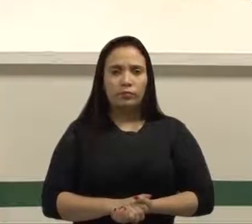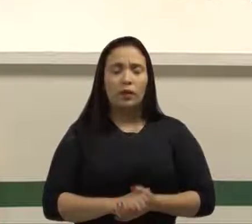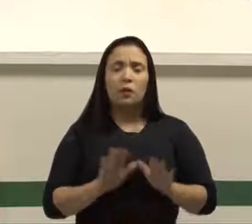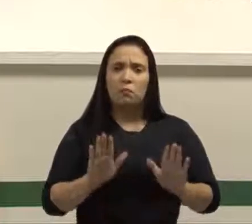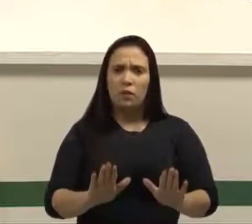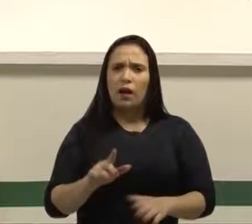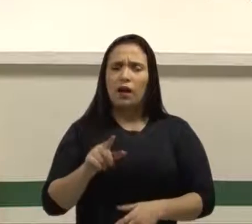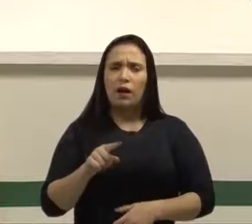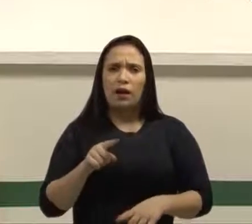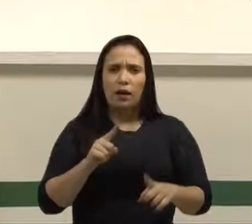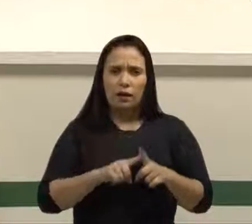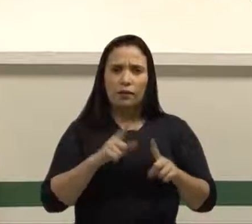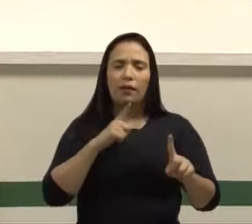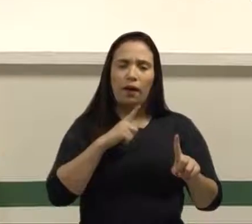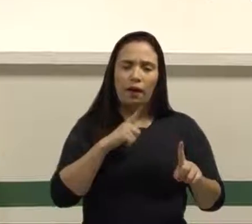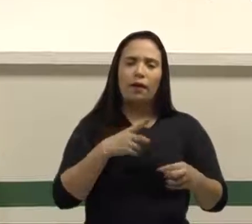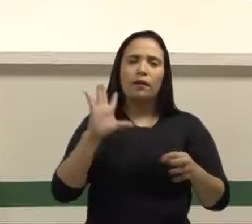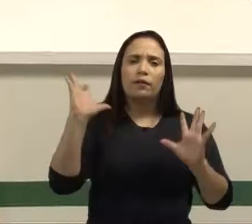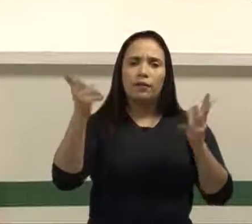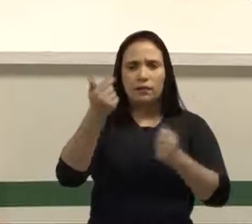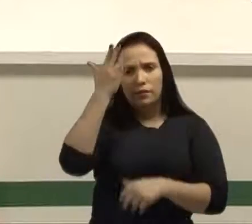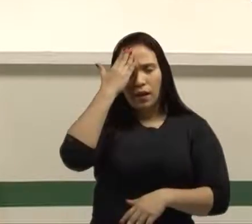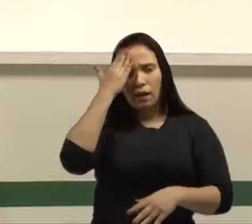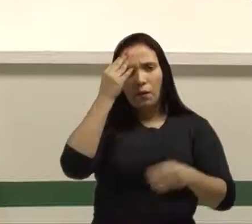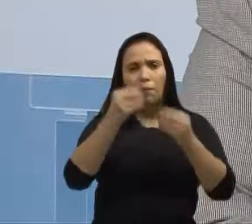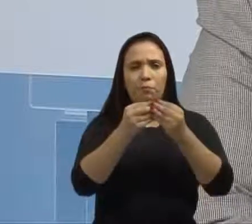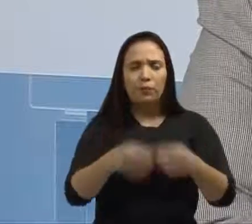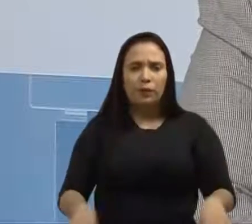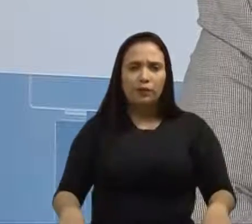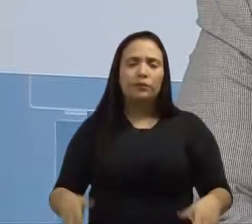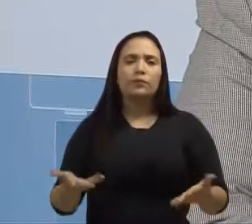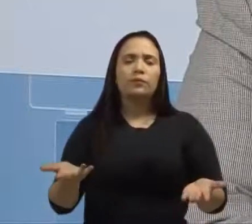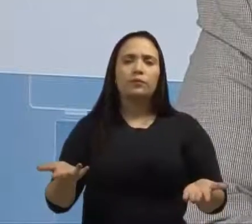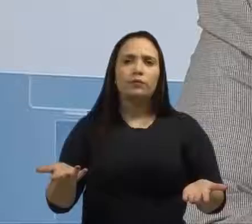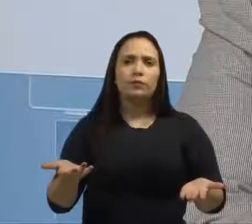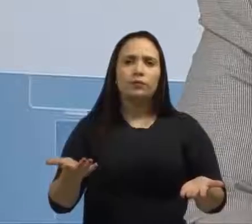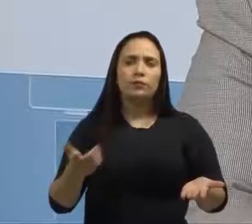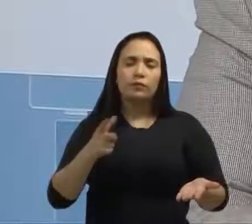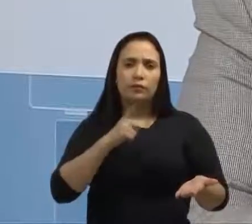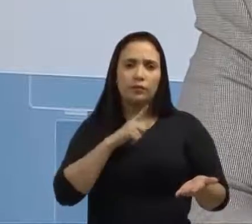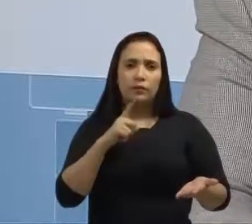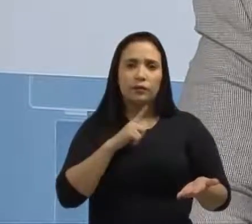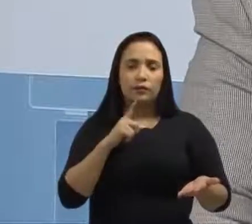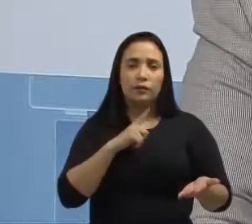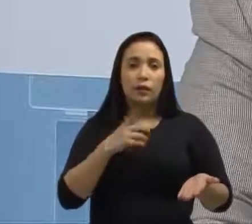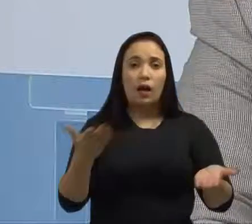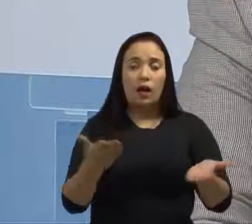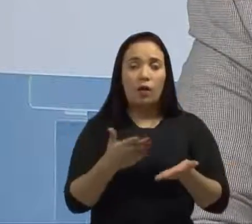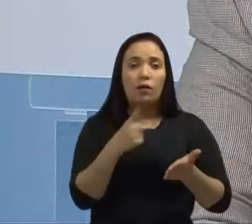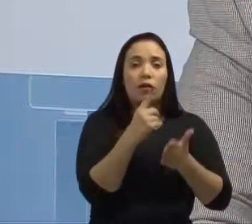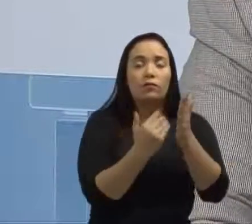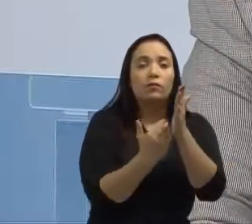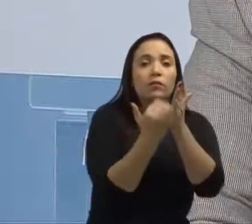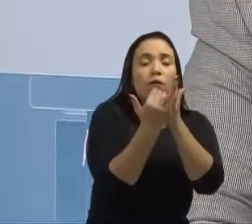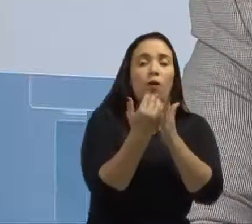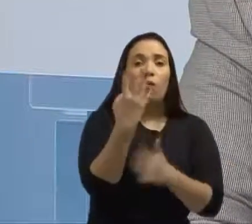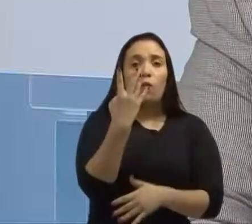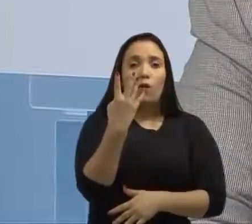homem acusado, por ser um homem desgastado, que não tem... agora subiu, a aprovação dele subiu para 4,5, viu,